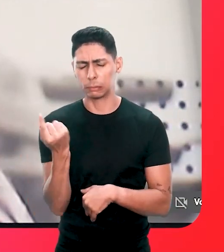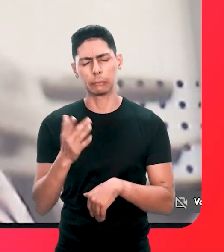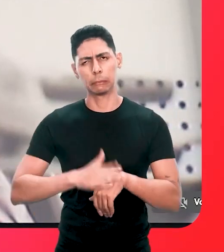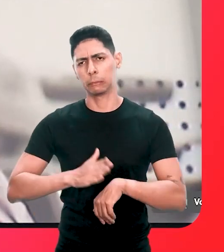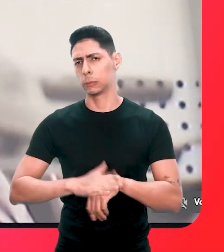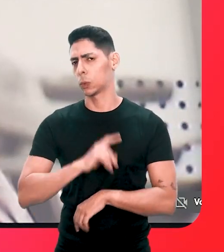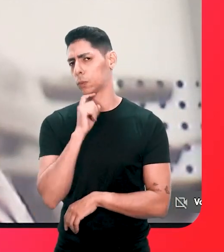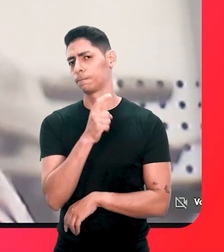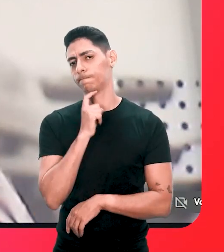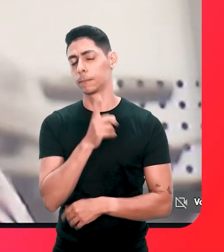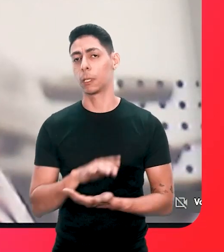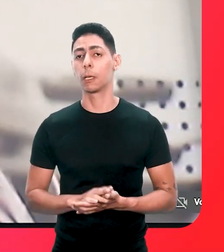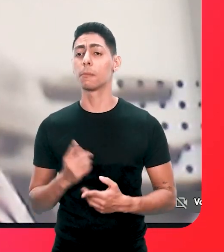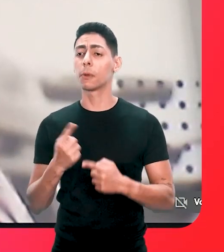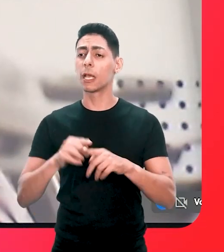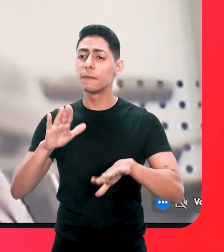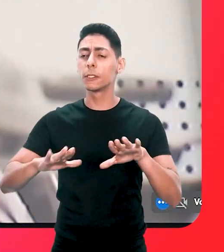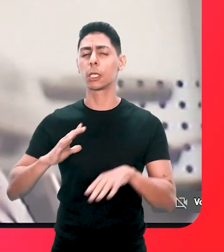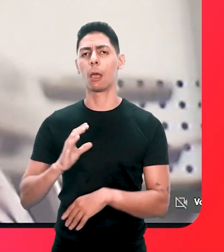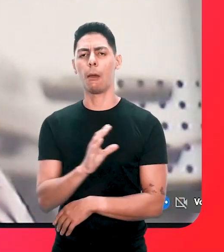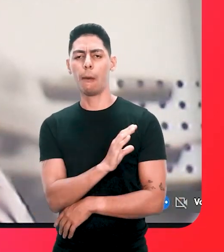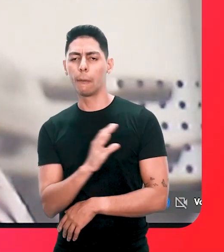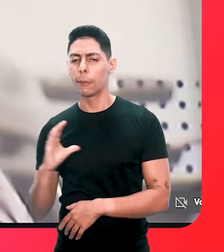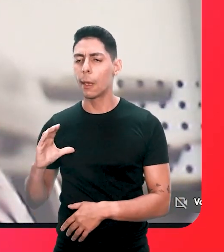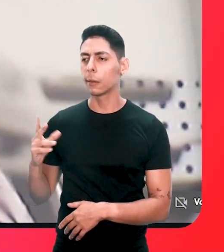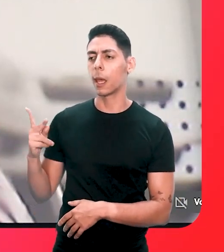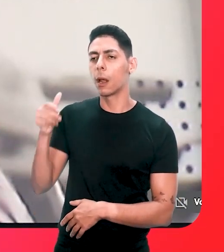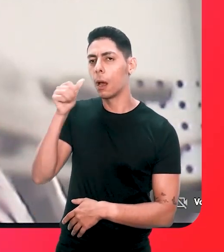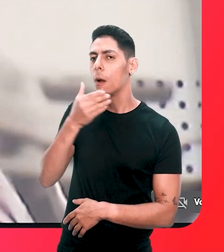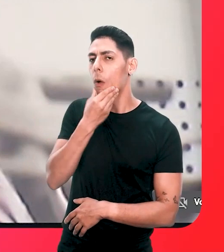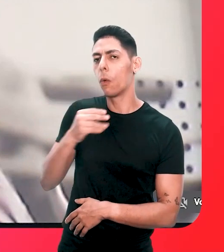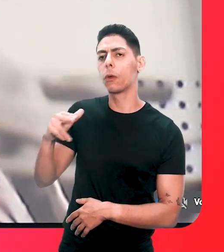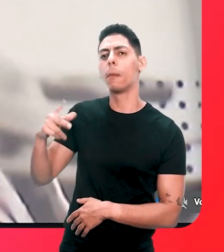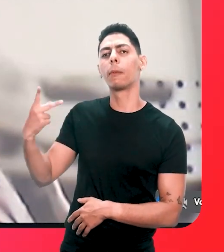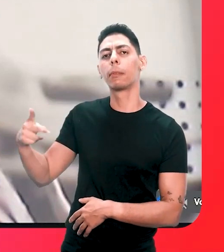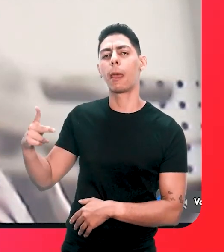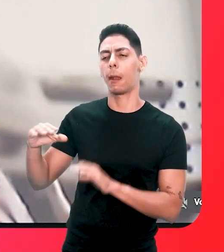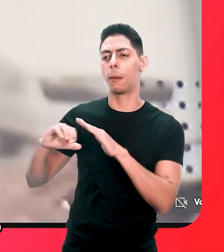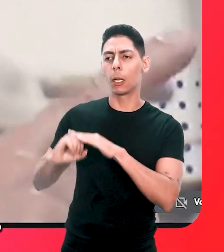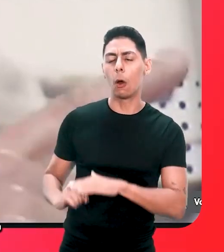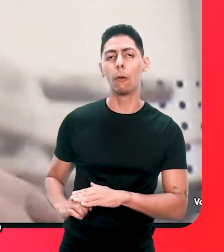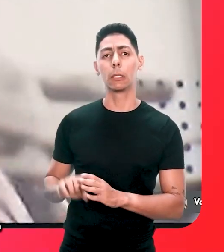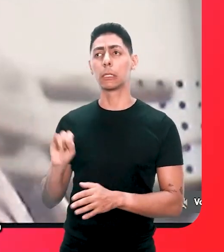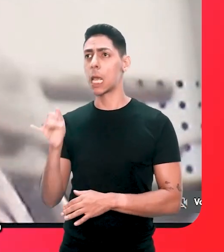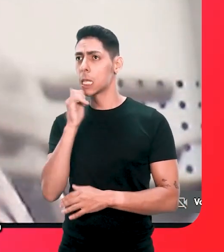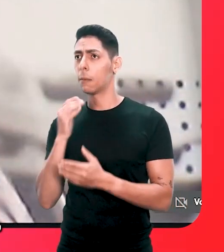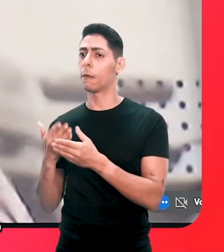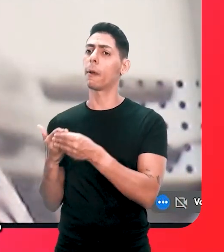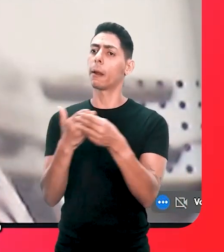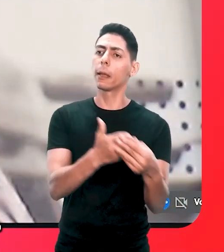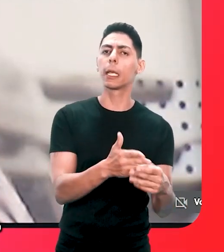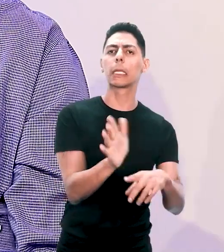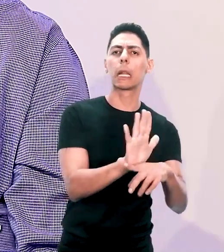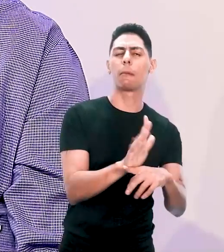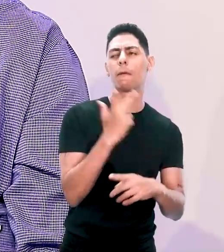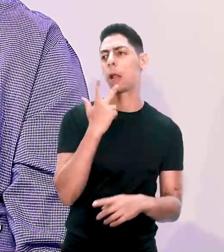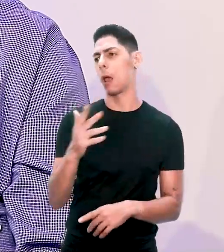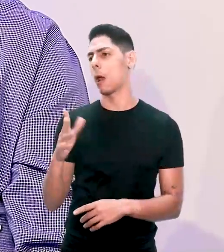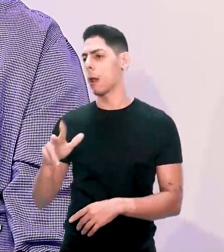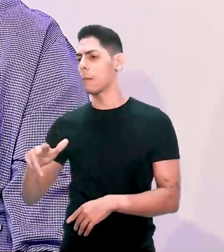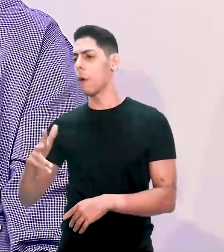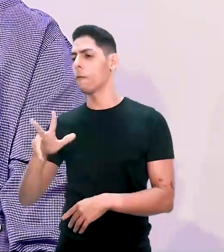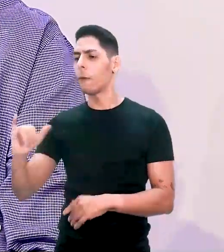E ainda tinha um cunhado ali, um irmão dela, uns 6 anos mais novo, quando saía, até para ir no cinema, o fulano vai junto. Eu digo, que